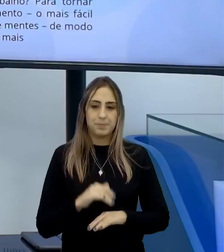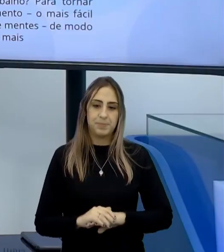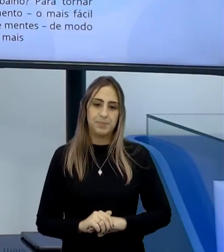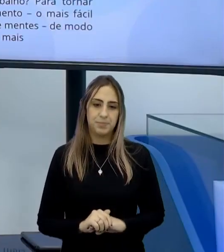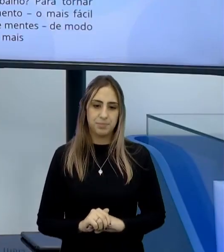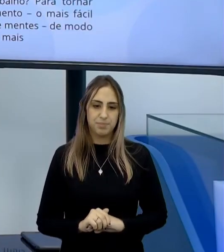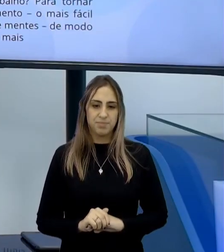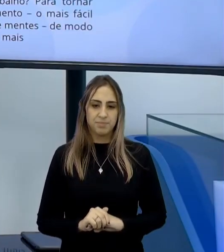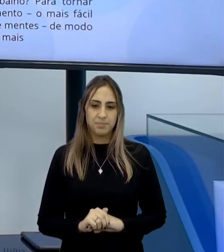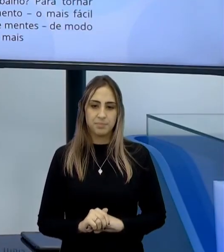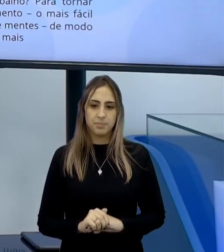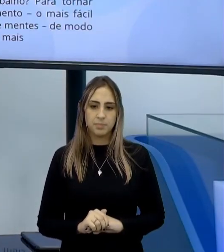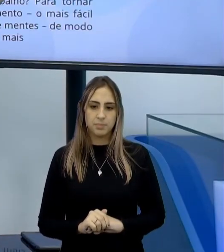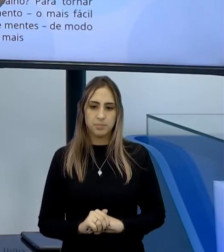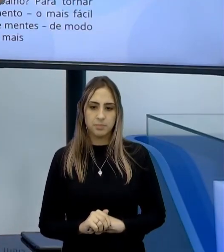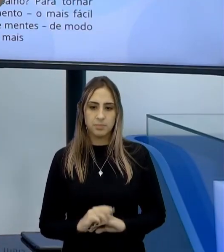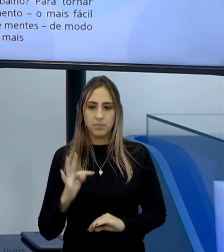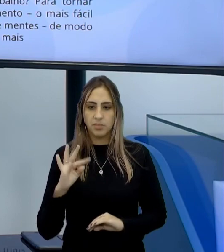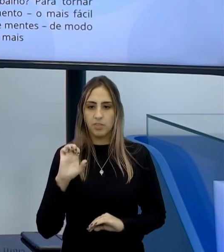aqui, né? Tá.